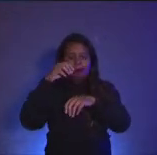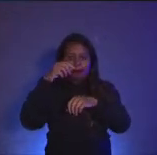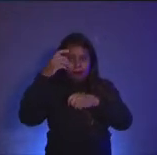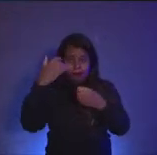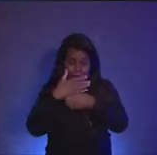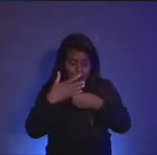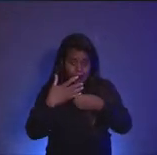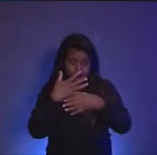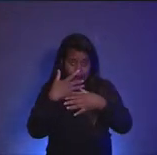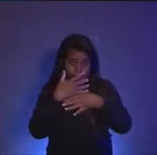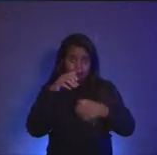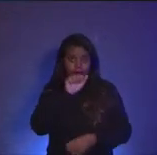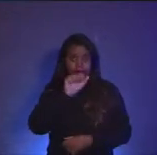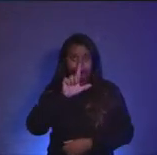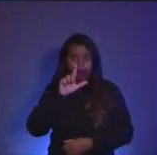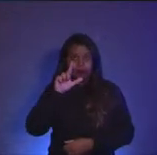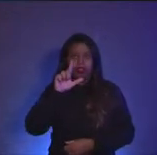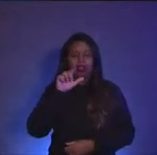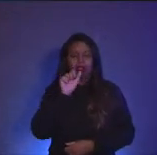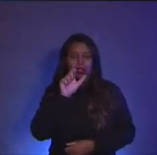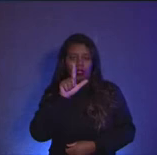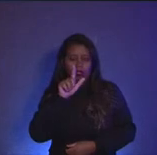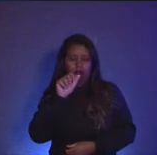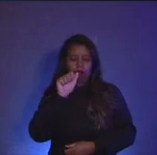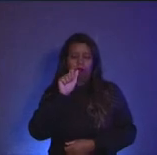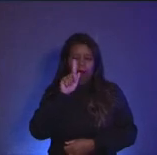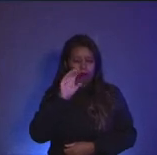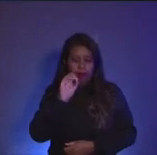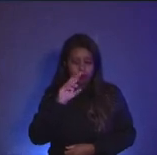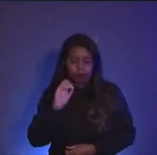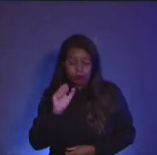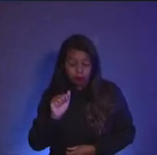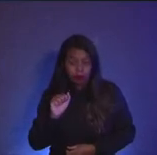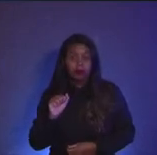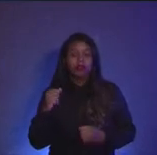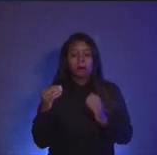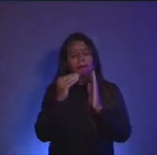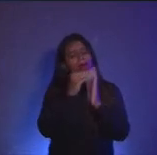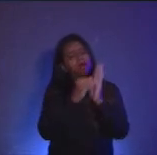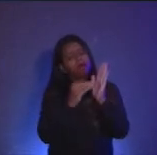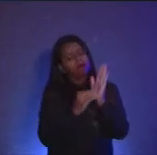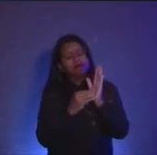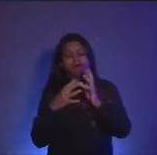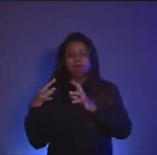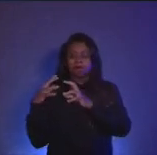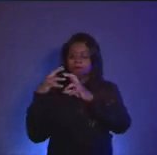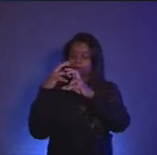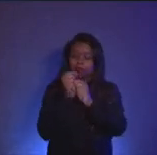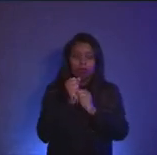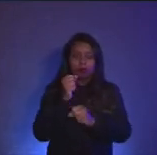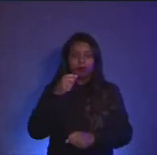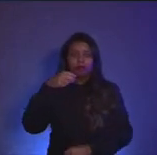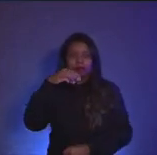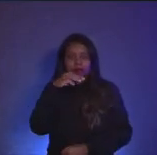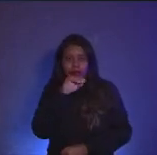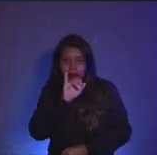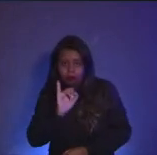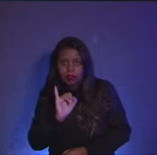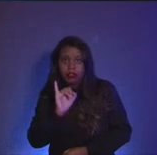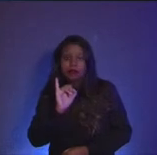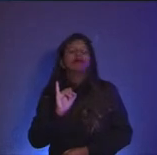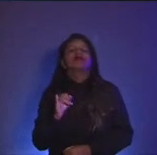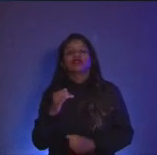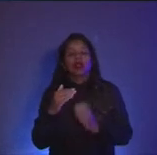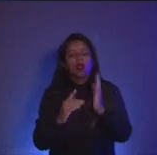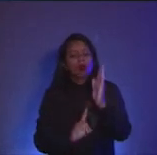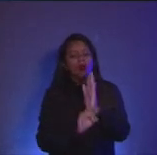cada categoria os municípios que tiveram mais registros de MEIs ficaram na categoria que tiveram os